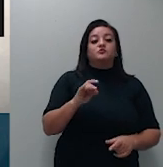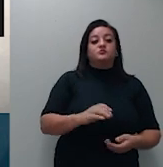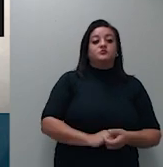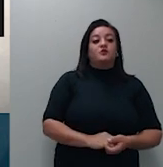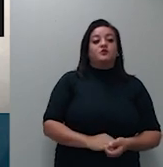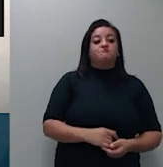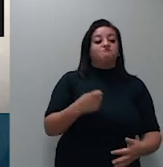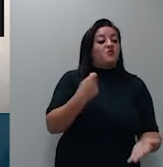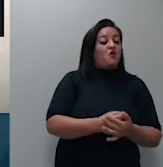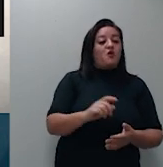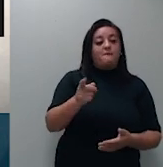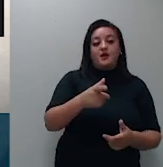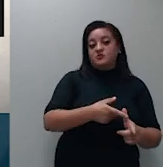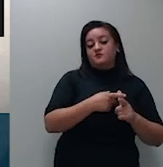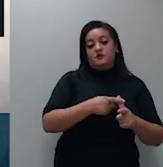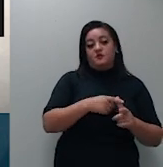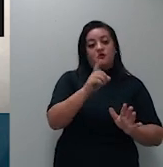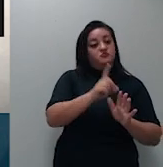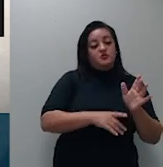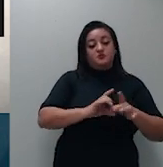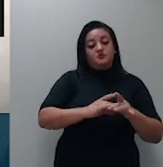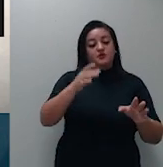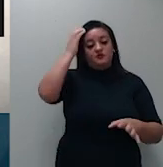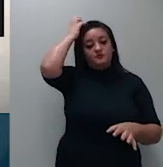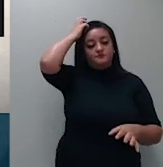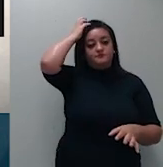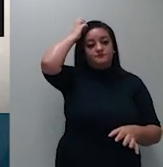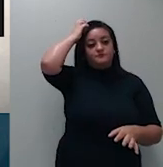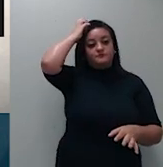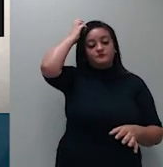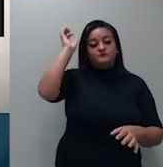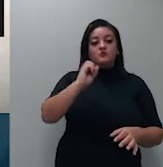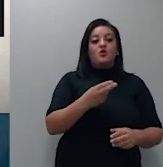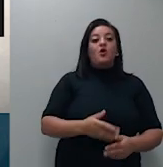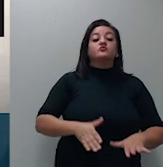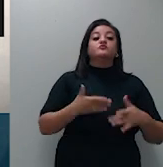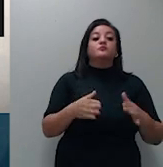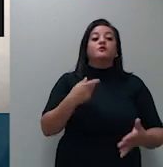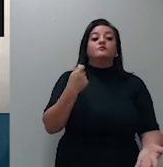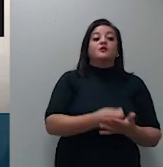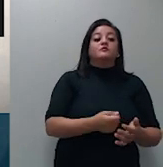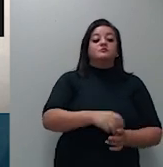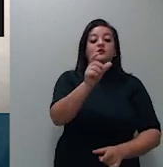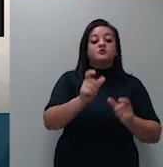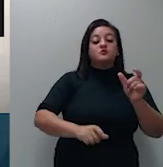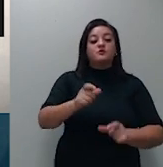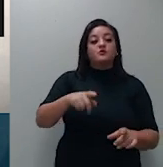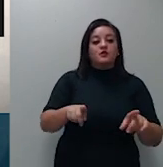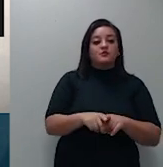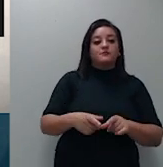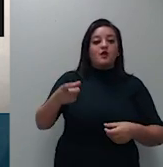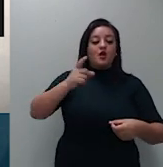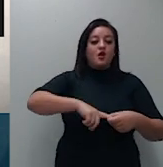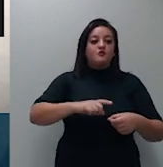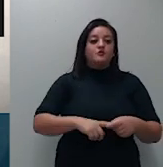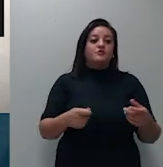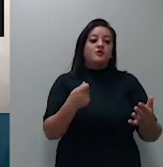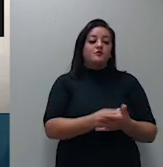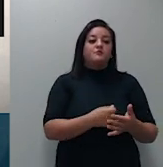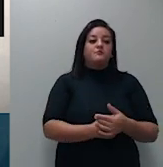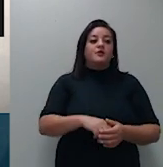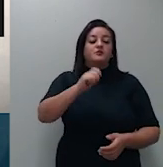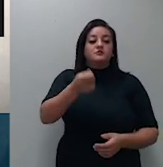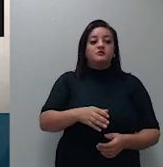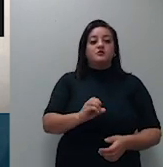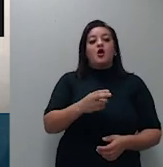simplesmente não cobrava é direito disponível ou de promover a execução individual e tomar o